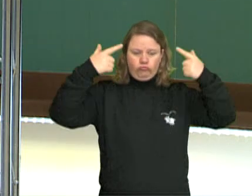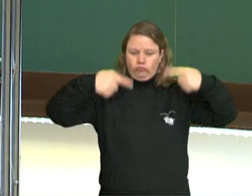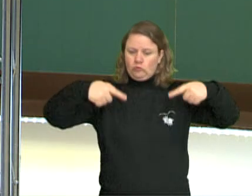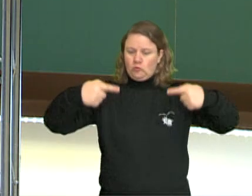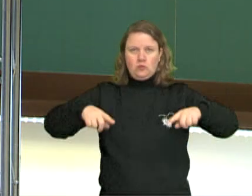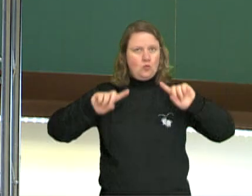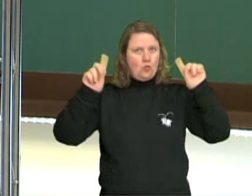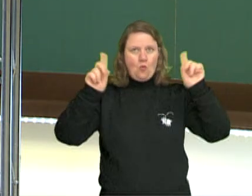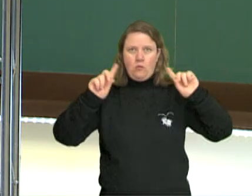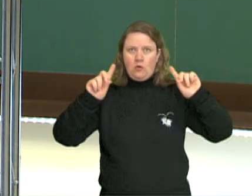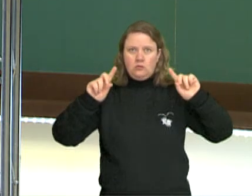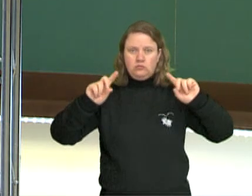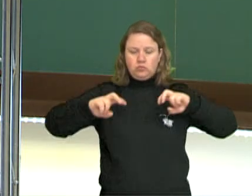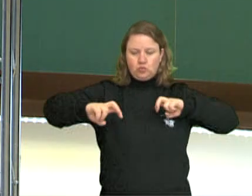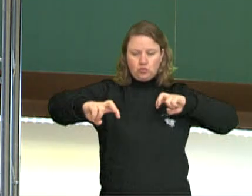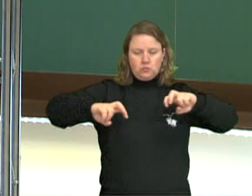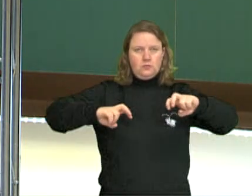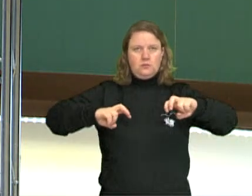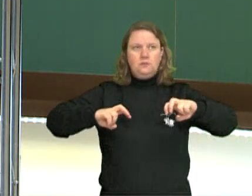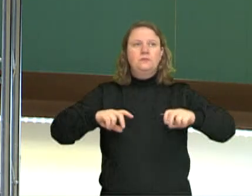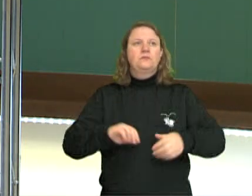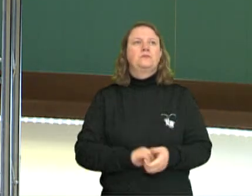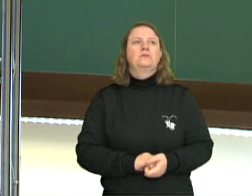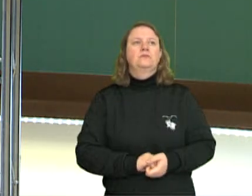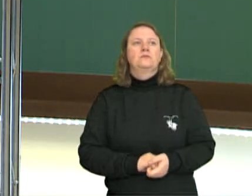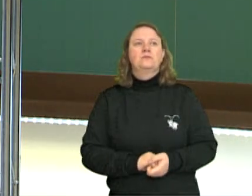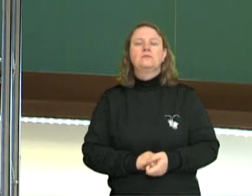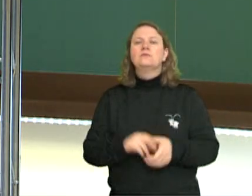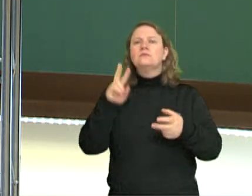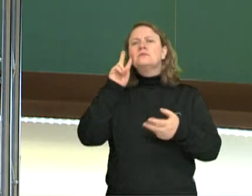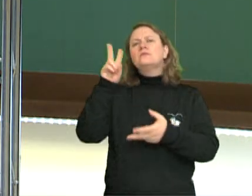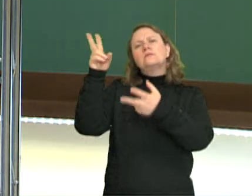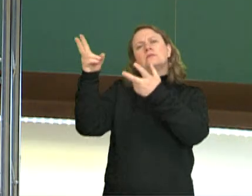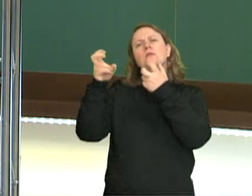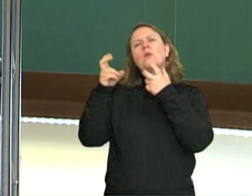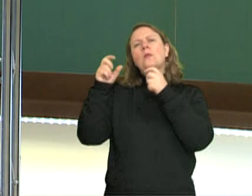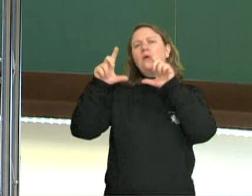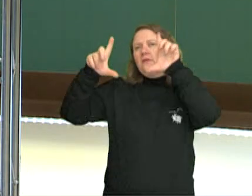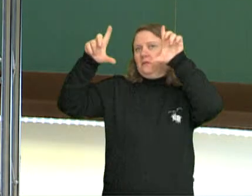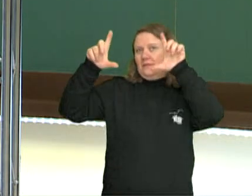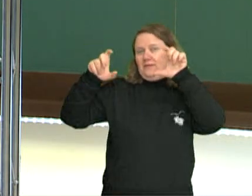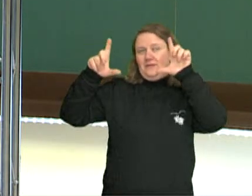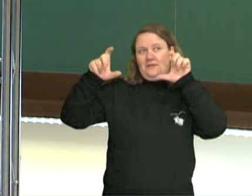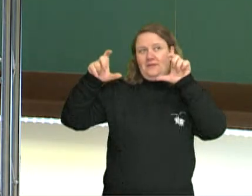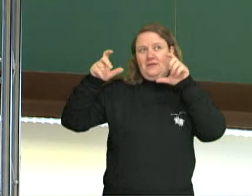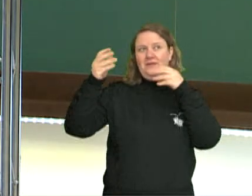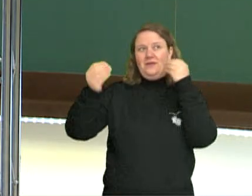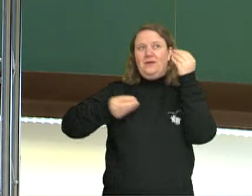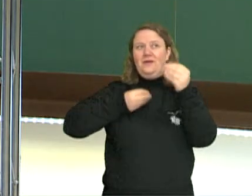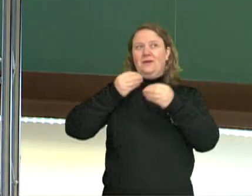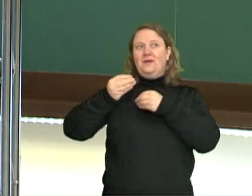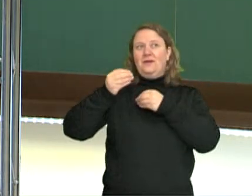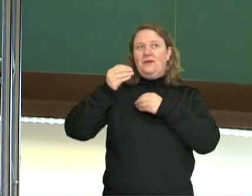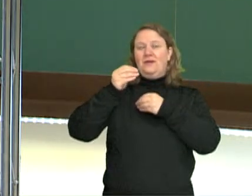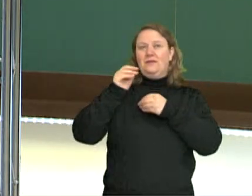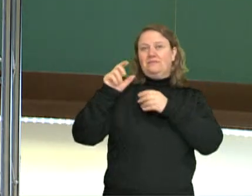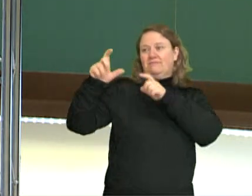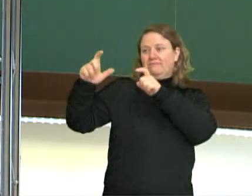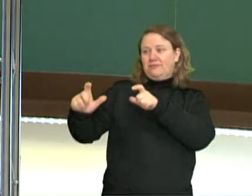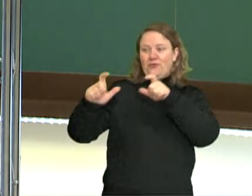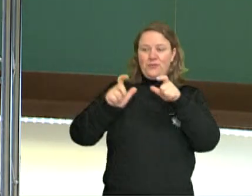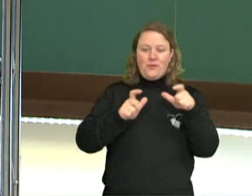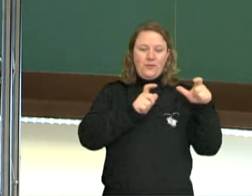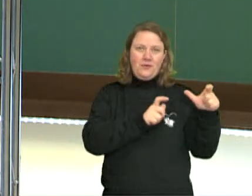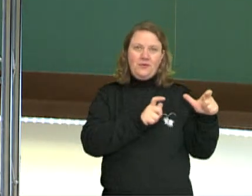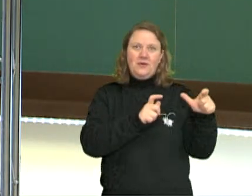área de proteção. Então, observem aqui na foto, né, como que é essa área de combate